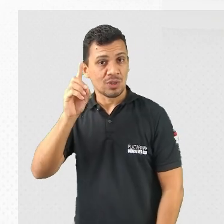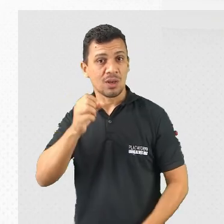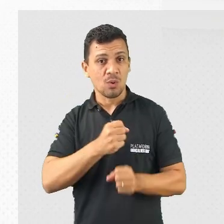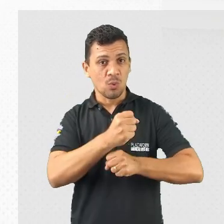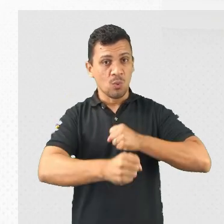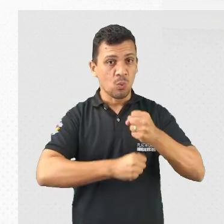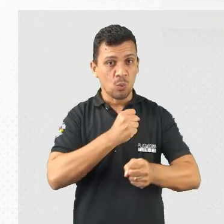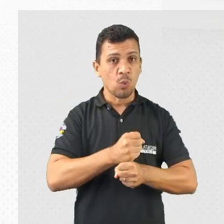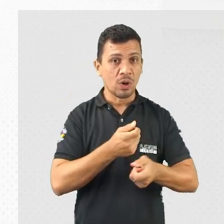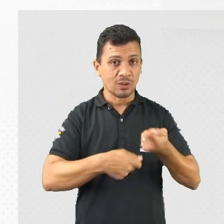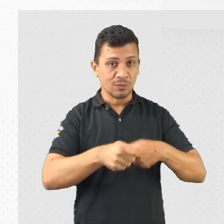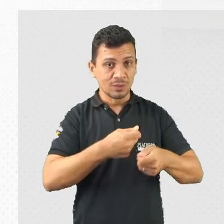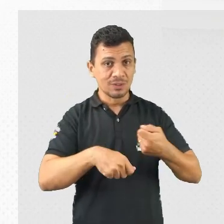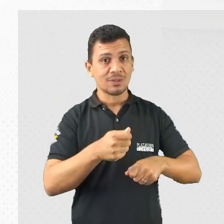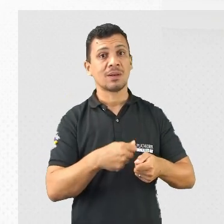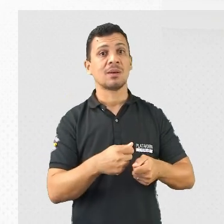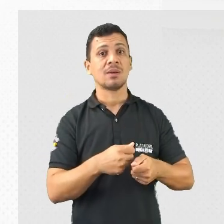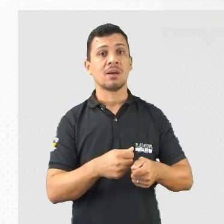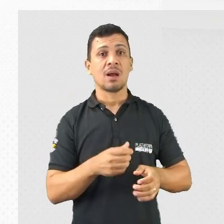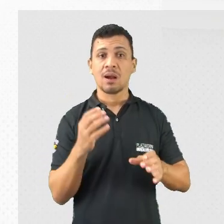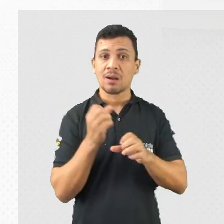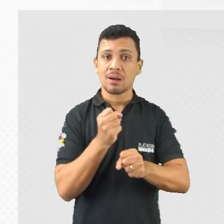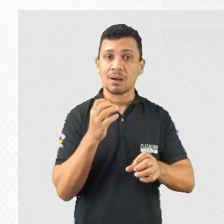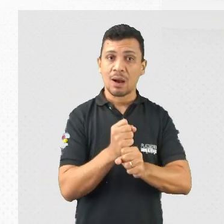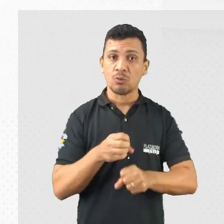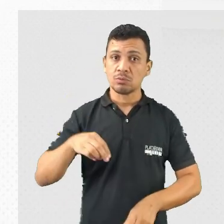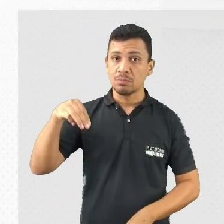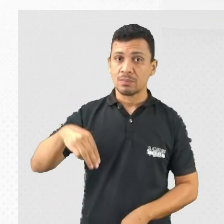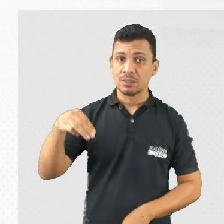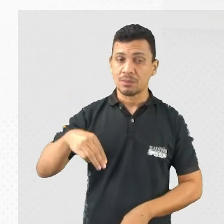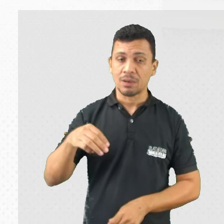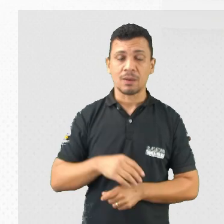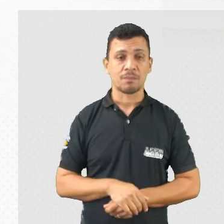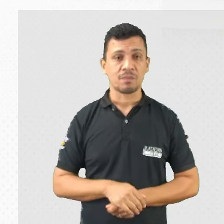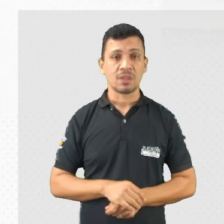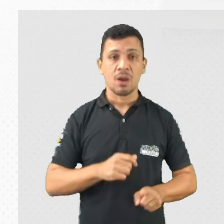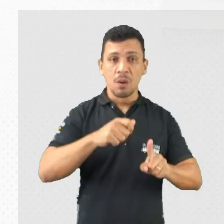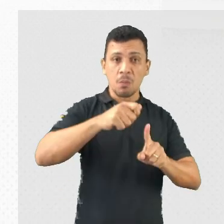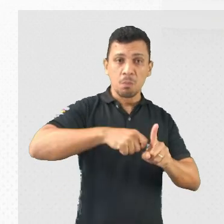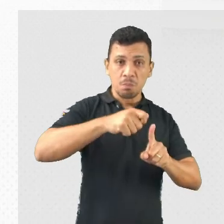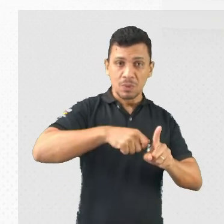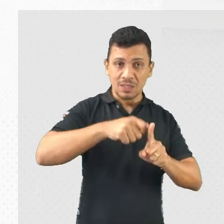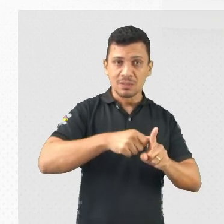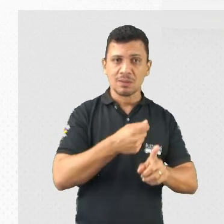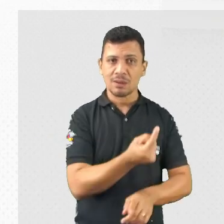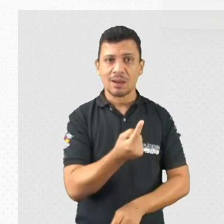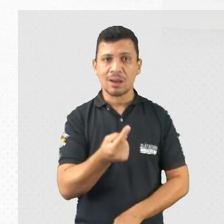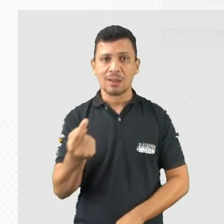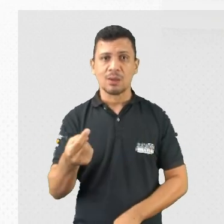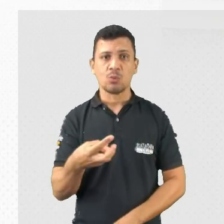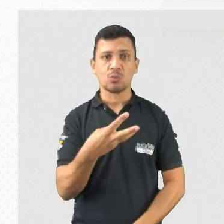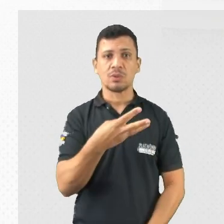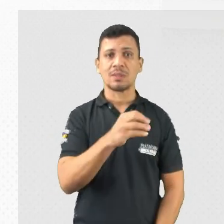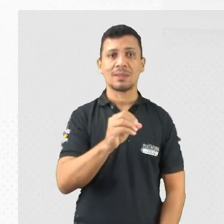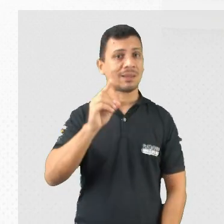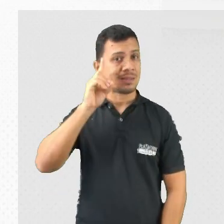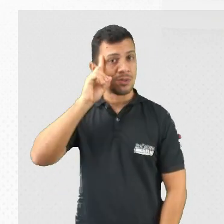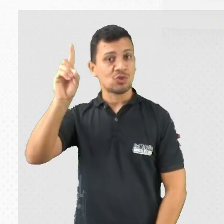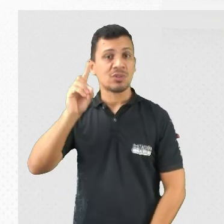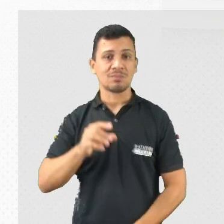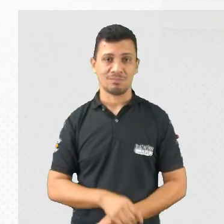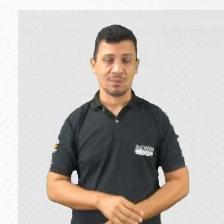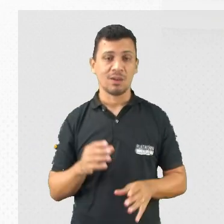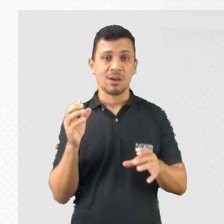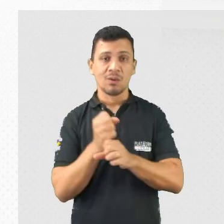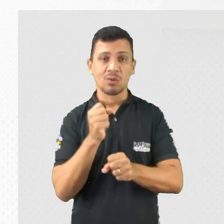360 dias. A gente considera que cada mês tem 30 dias. Tá? Os cálculos de matemática